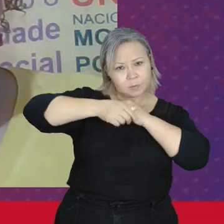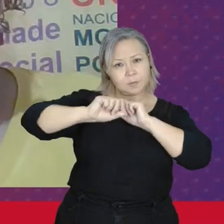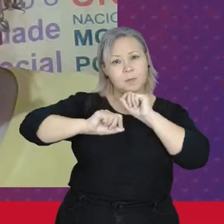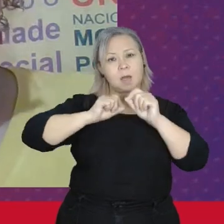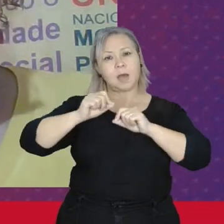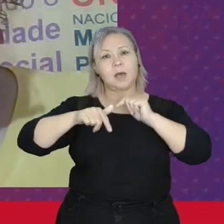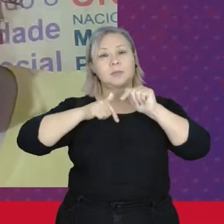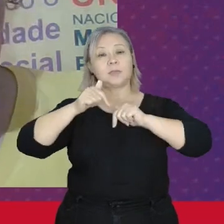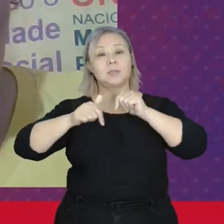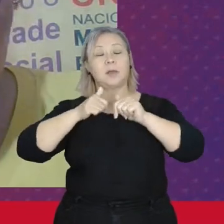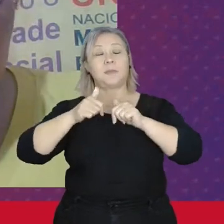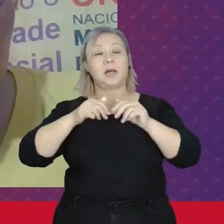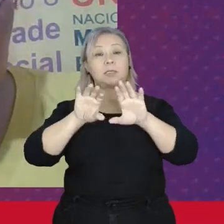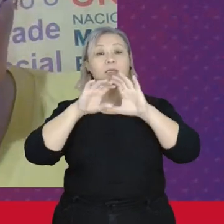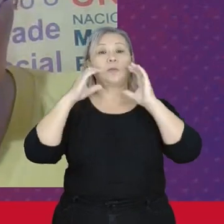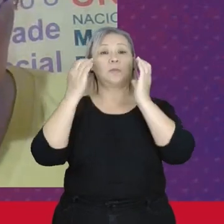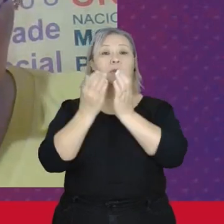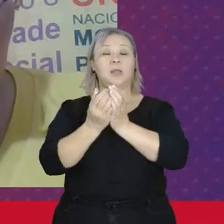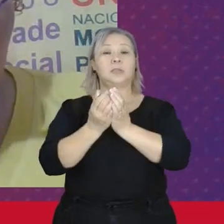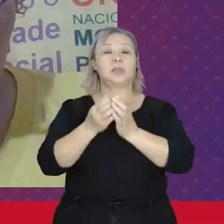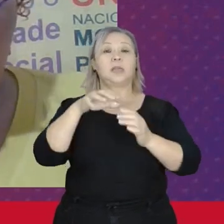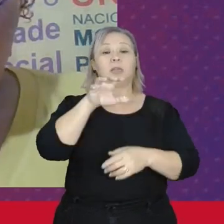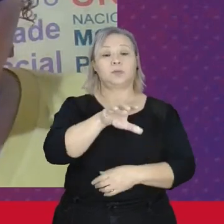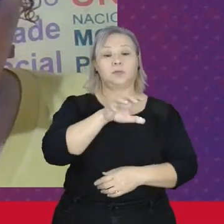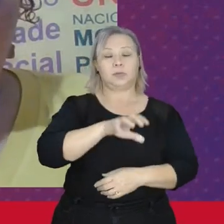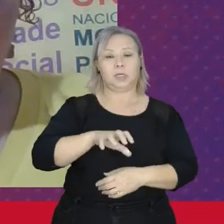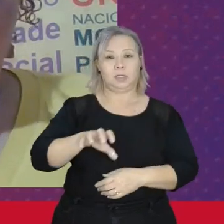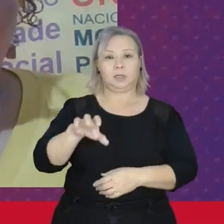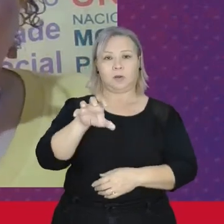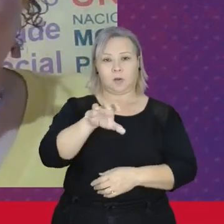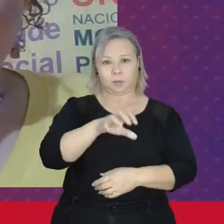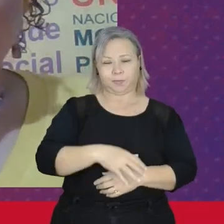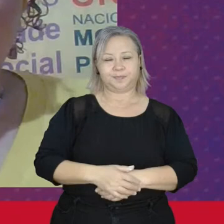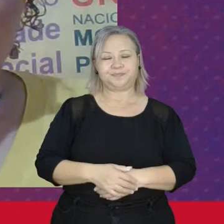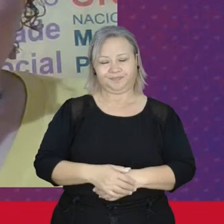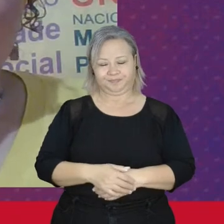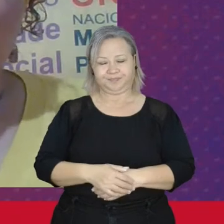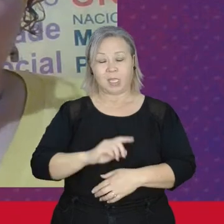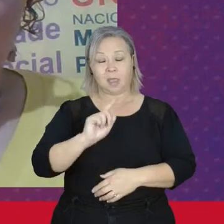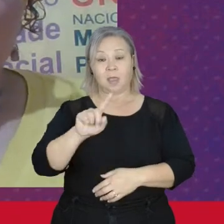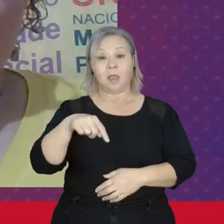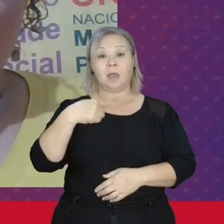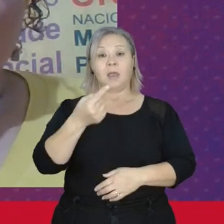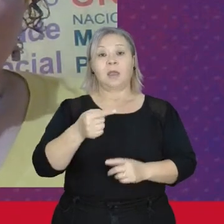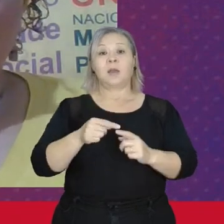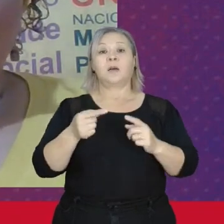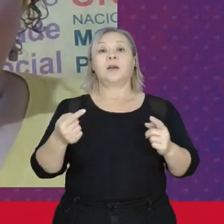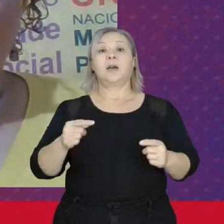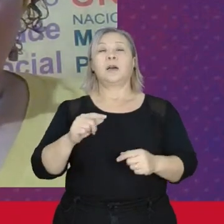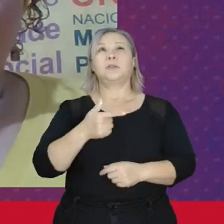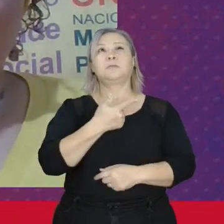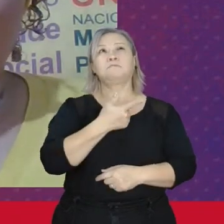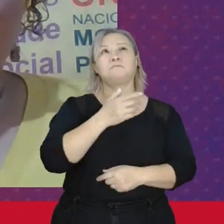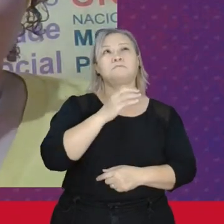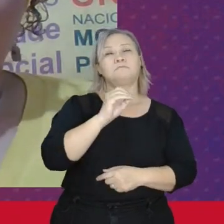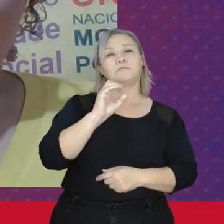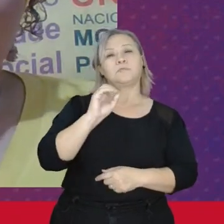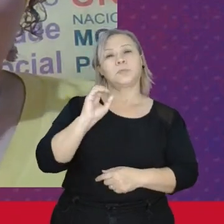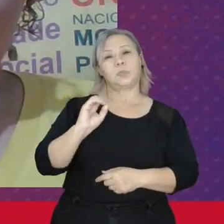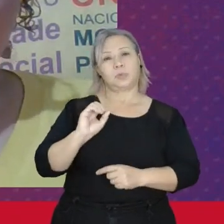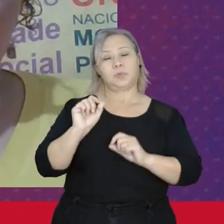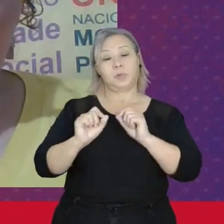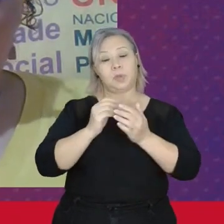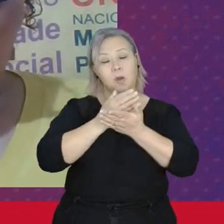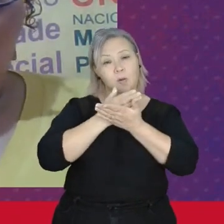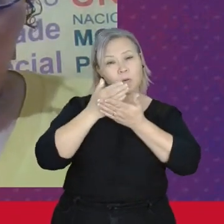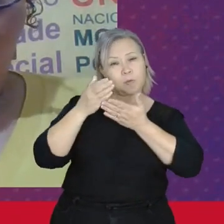trabalhos nas comunidades e nos territórios. Porém, em 2000, que nós